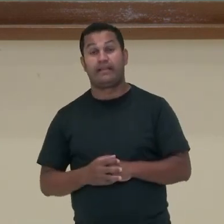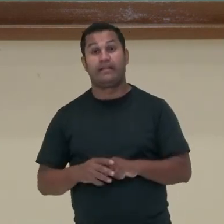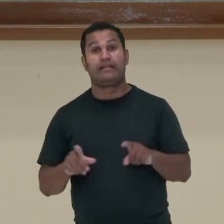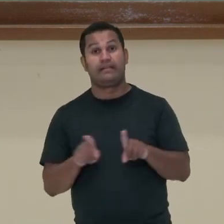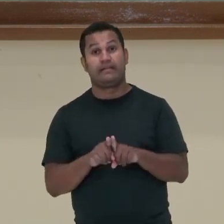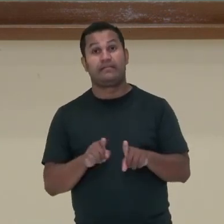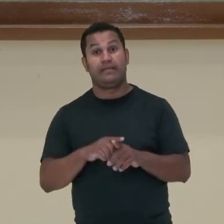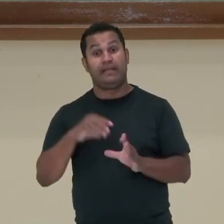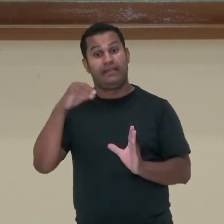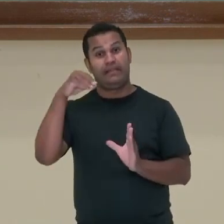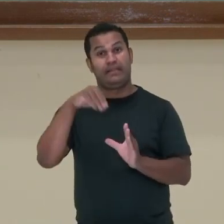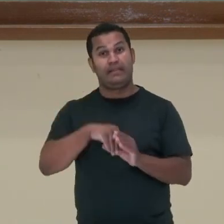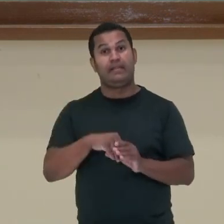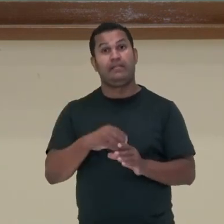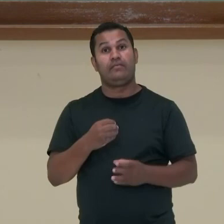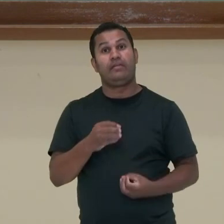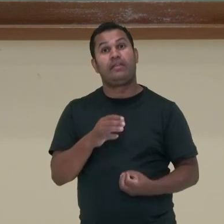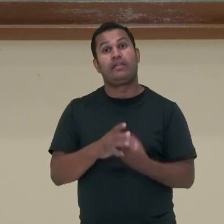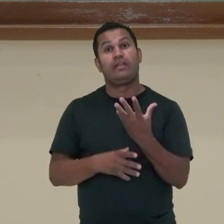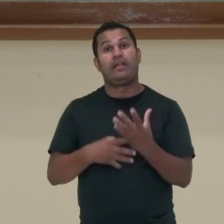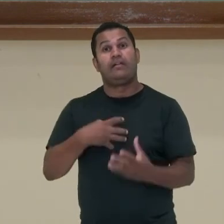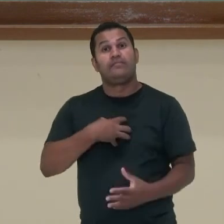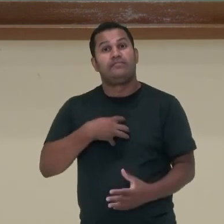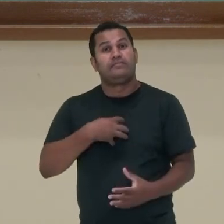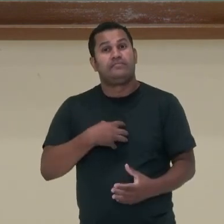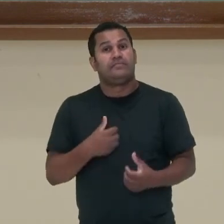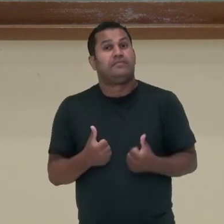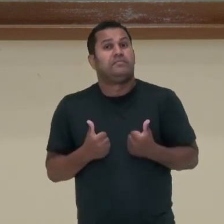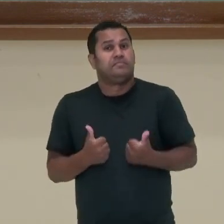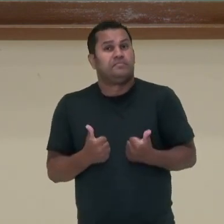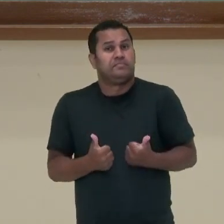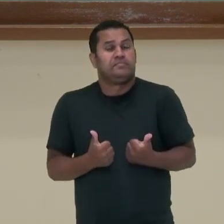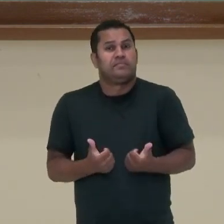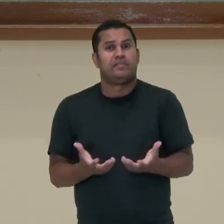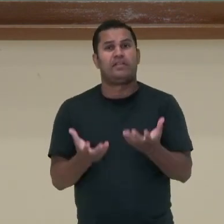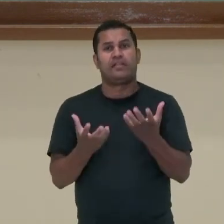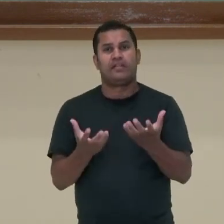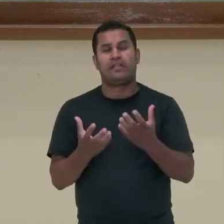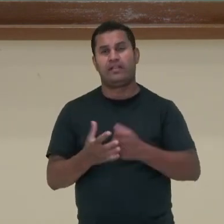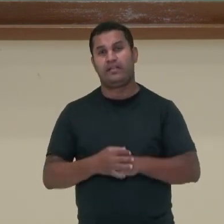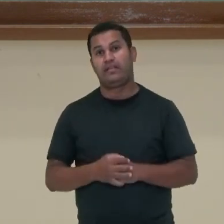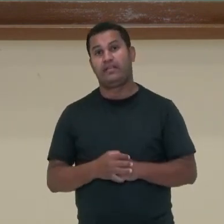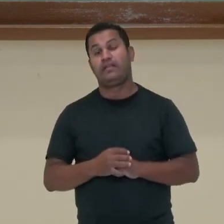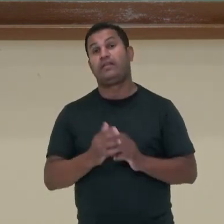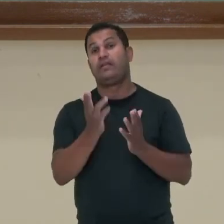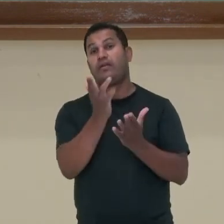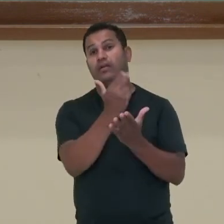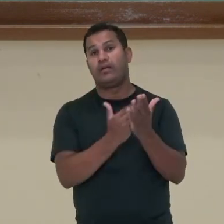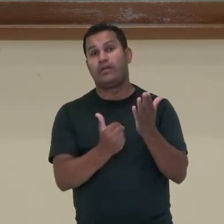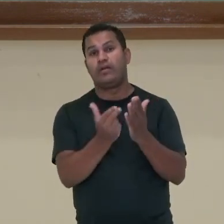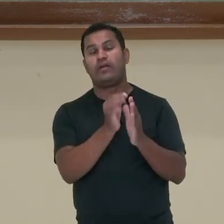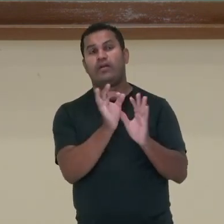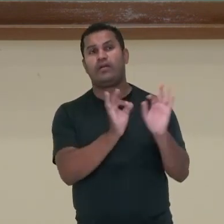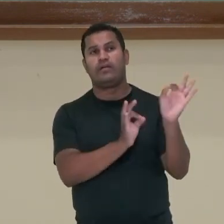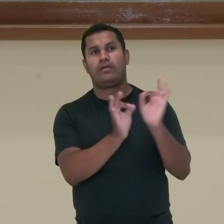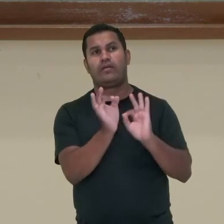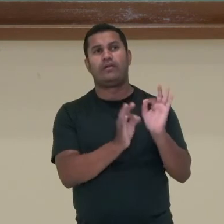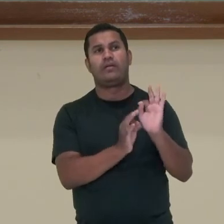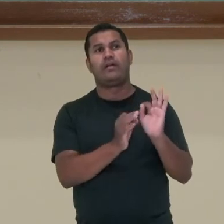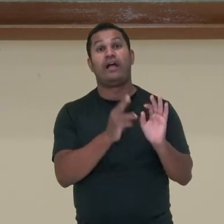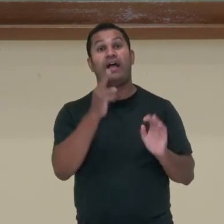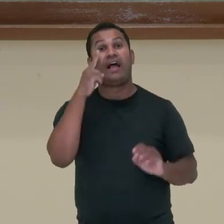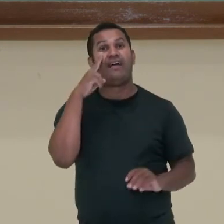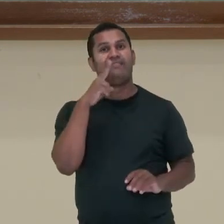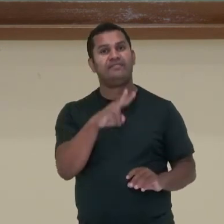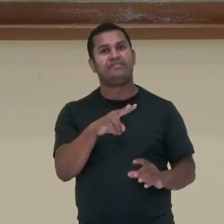sentimento vivencial, aqueles que eles viviam, aquele momento de sentimento que eles tinham, juntamente com os seus ambientes. Então isso eles mostram para o mundo a visão